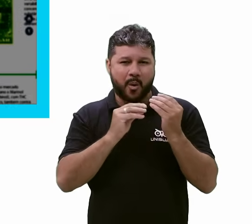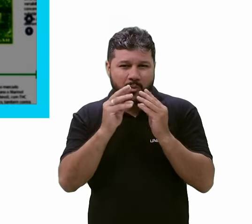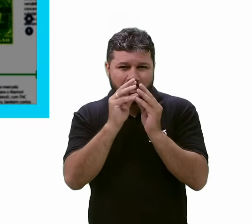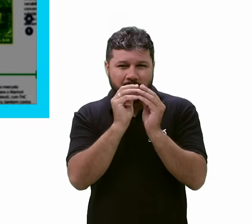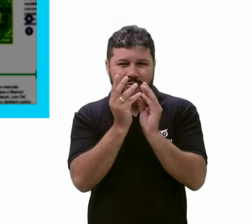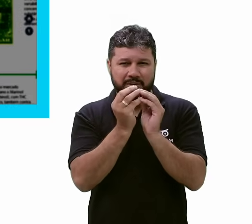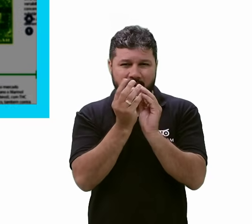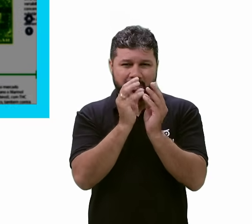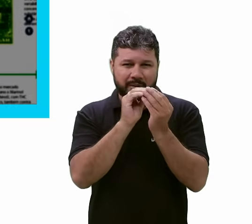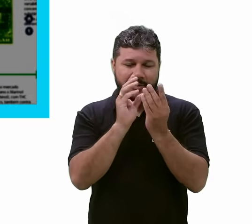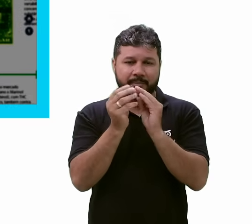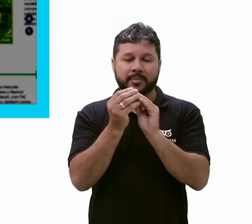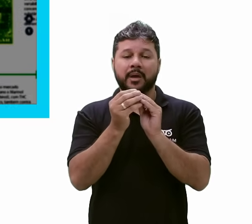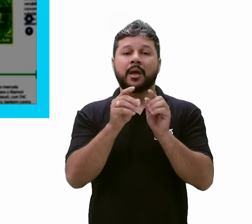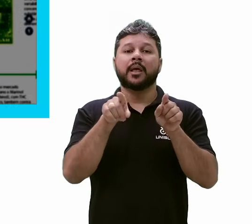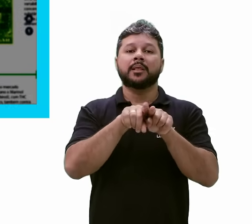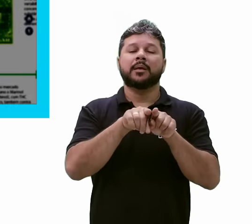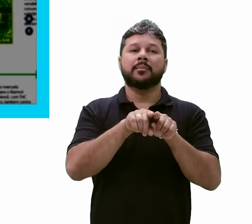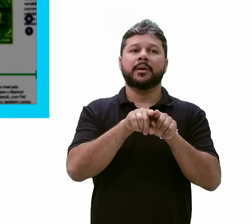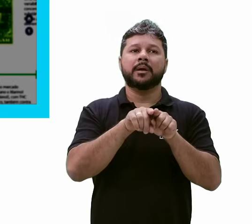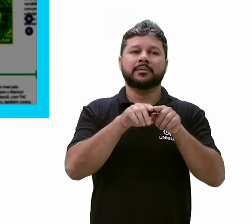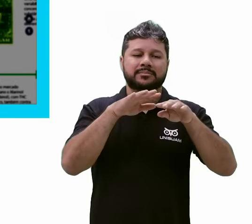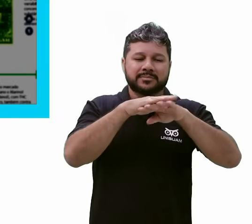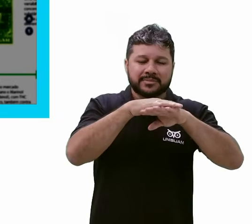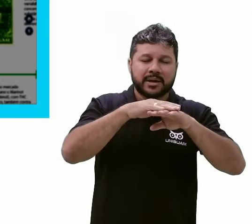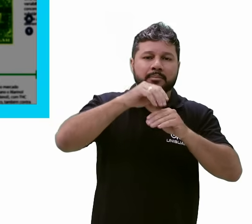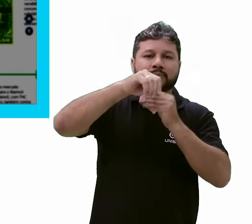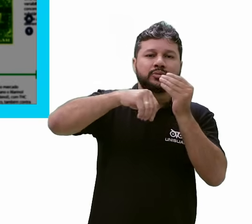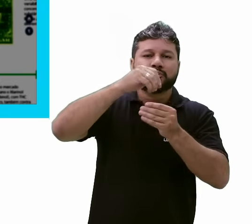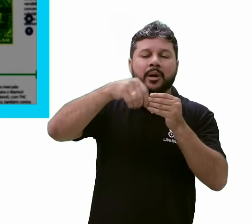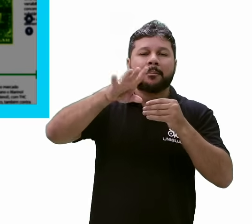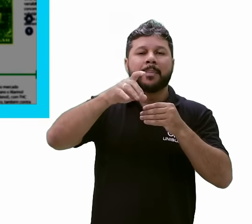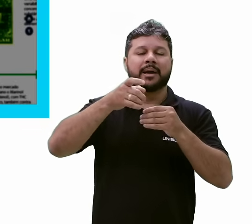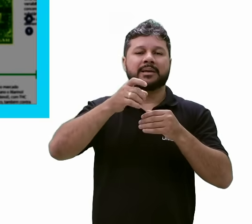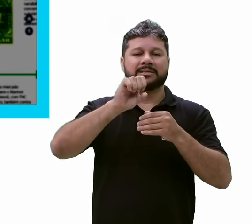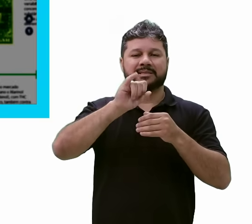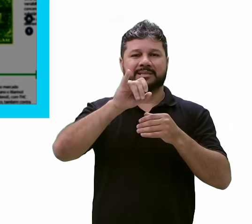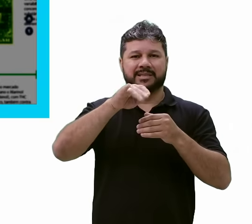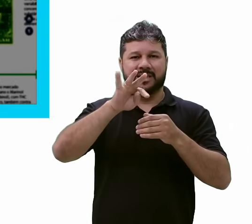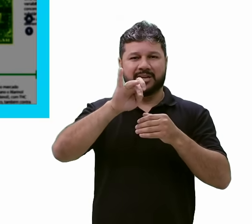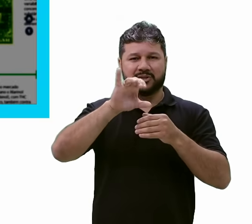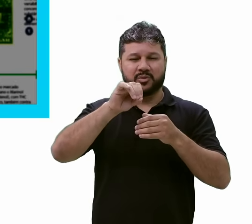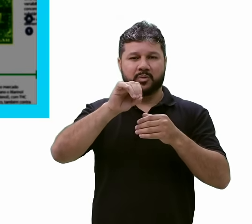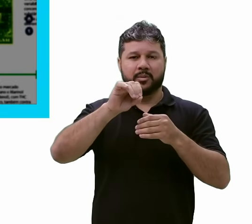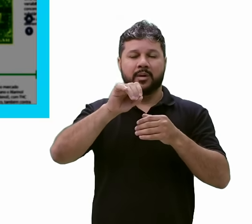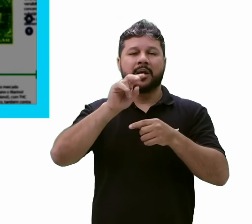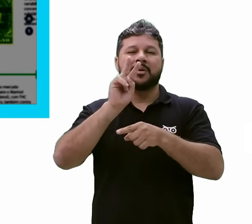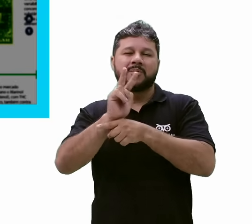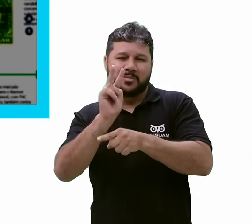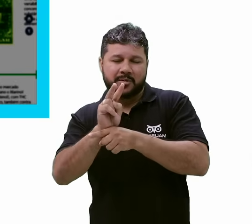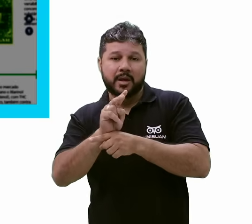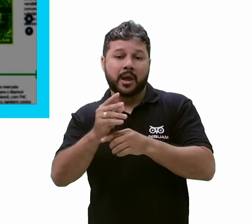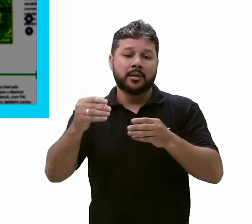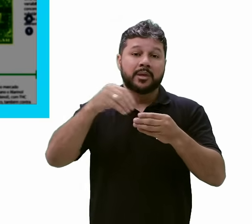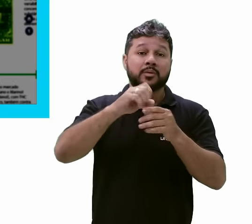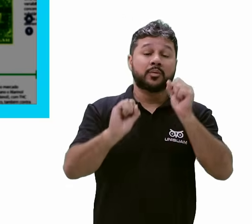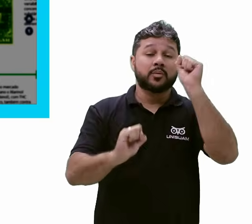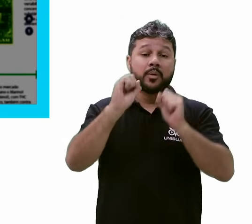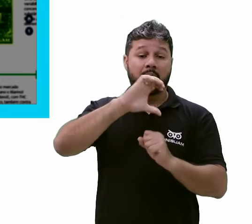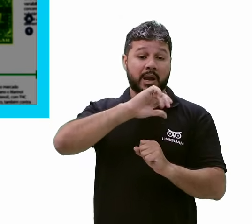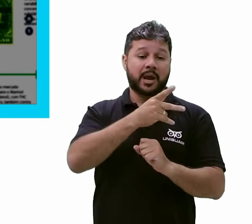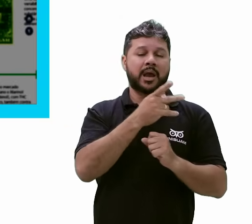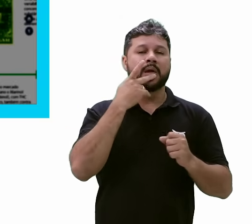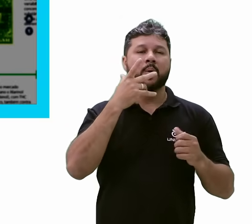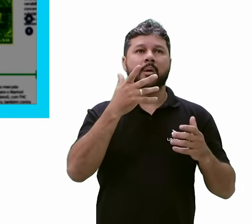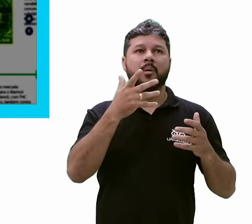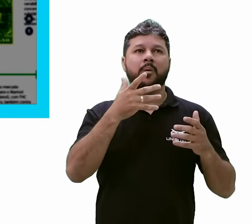algodão, mas com esses tecidos sintéticos, né, que a gente conhece hoje. Então isso começa a surgir na indústria. E aí o